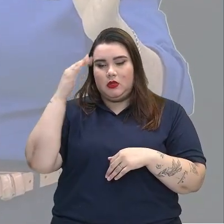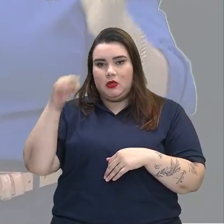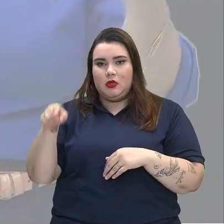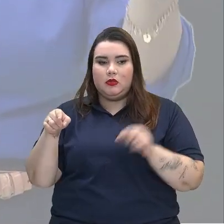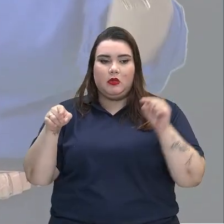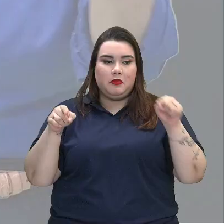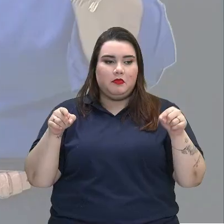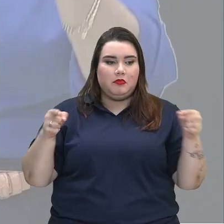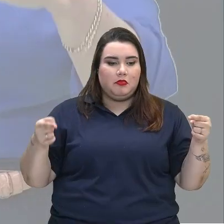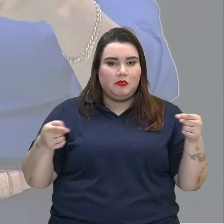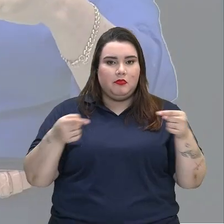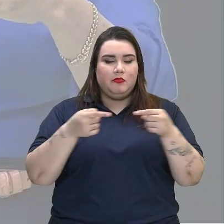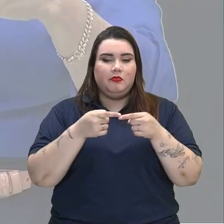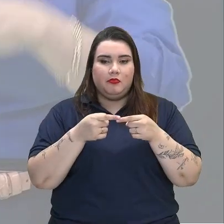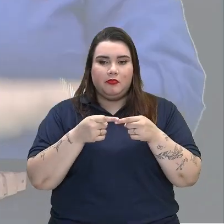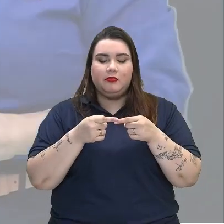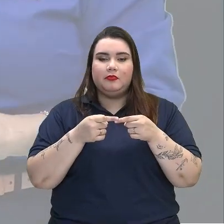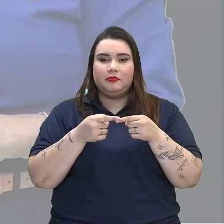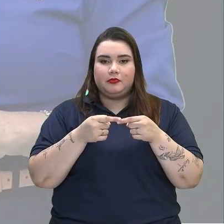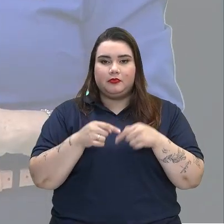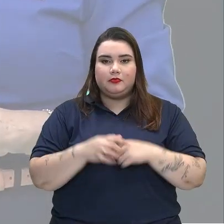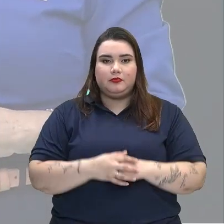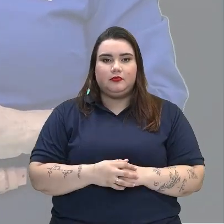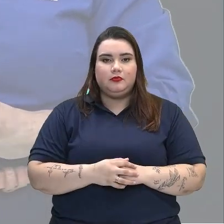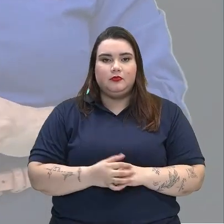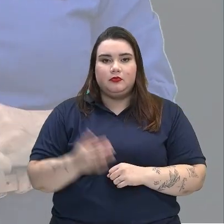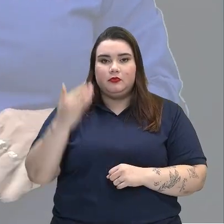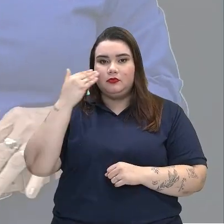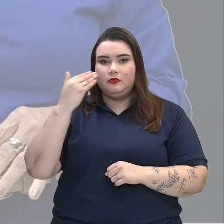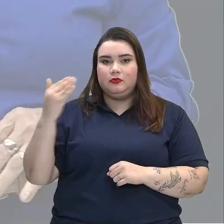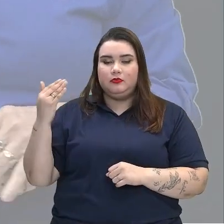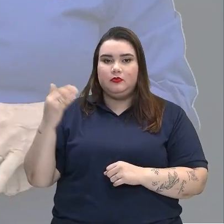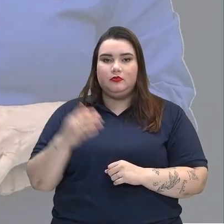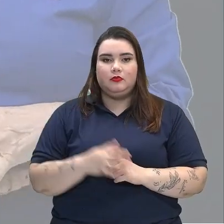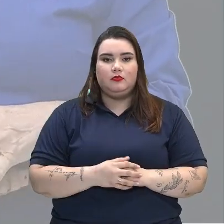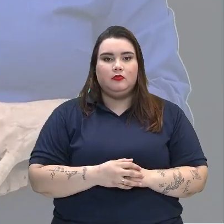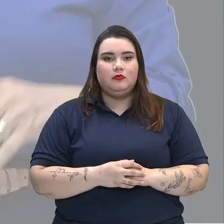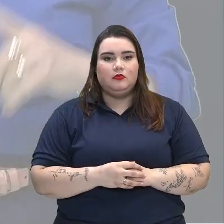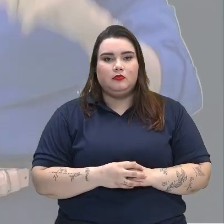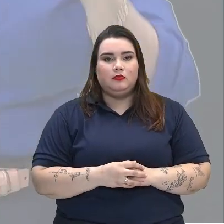o transitivo indireto, é só juntar os dois. Vamos ver os exemplos.